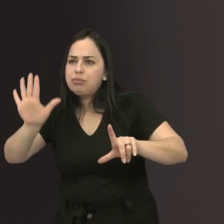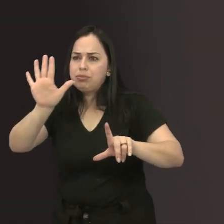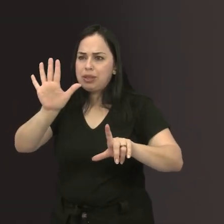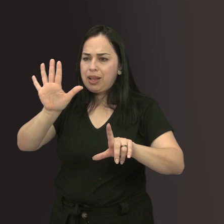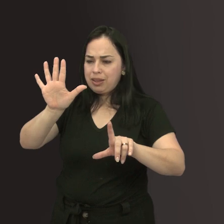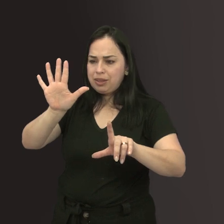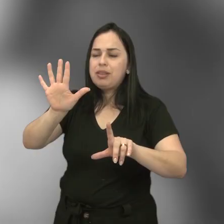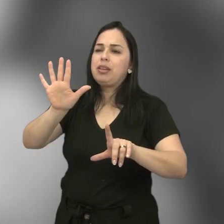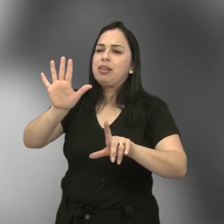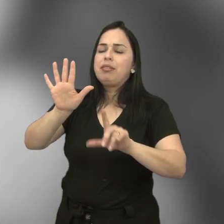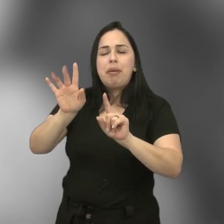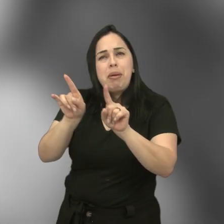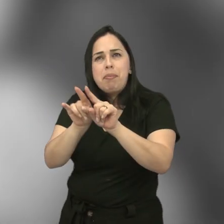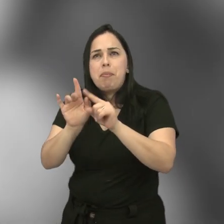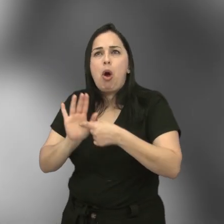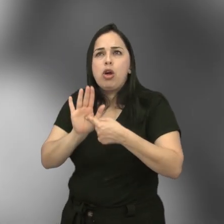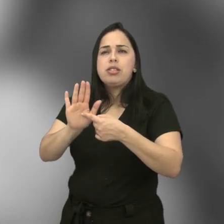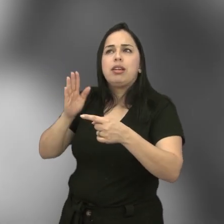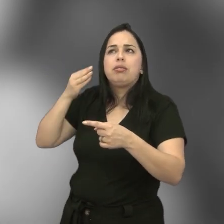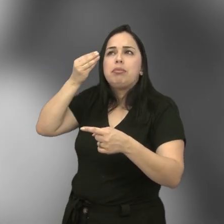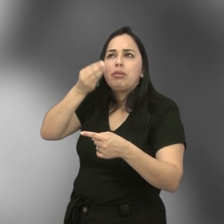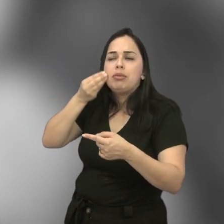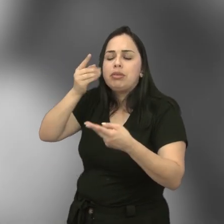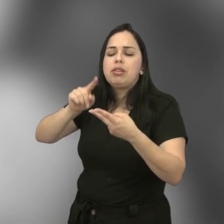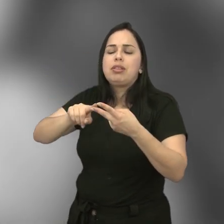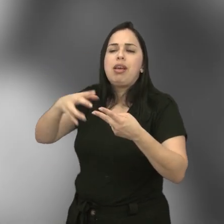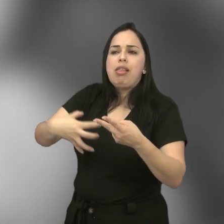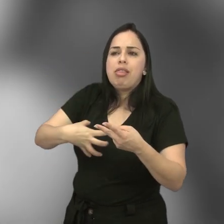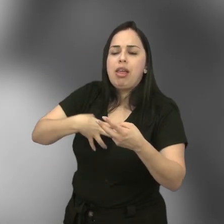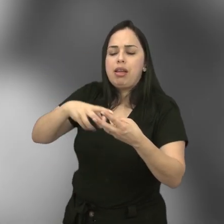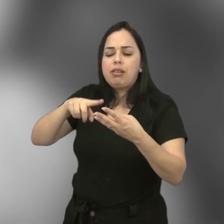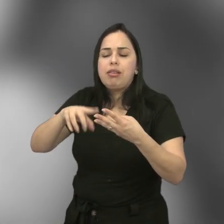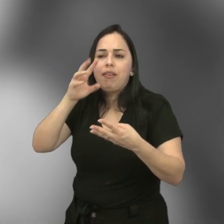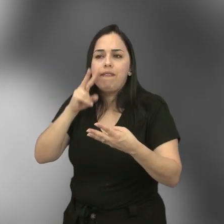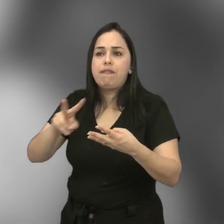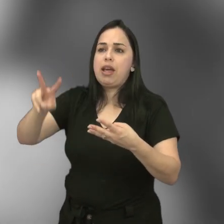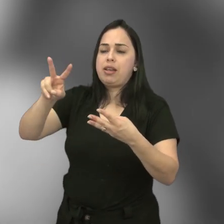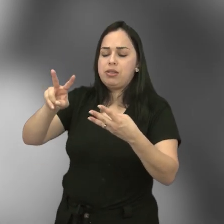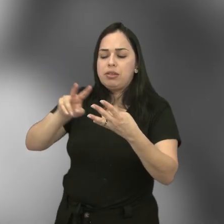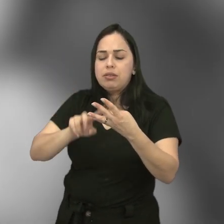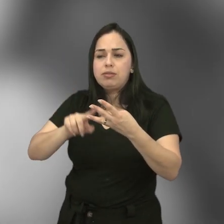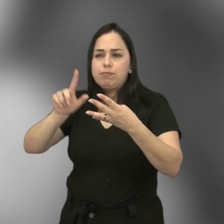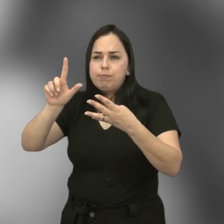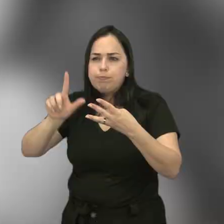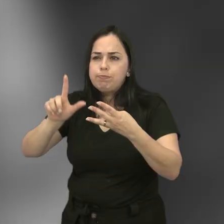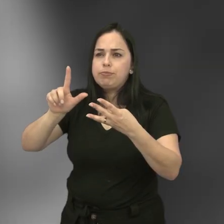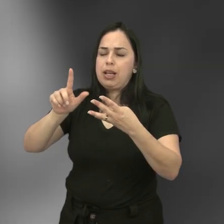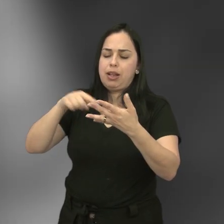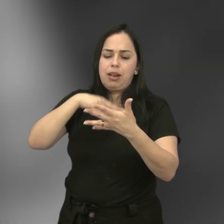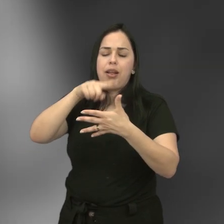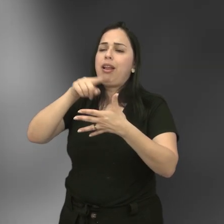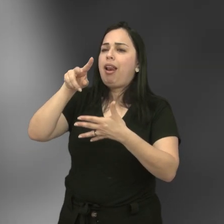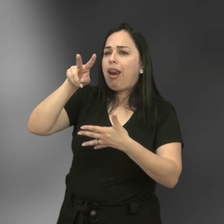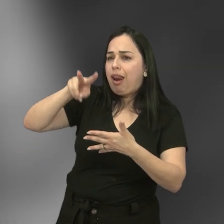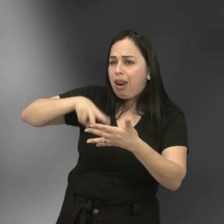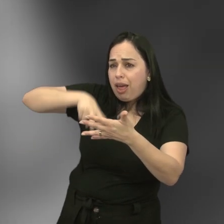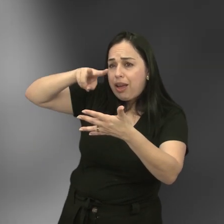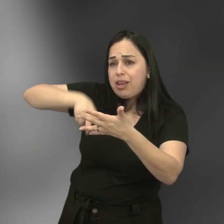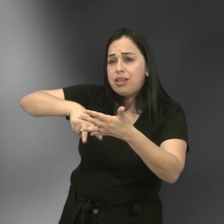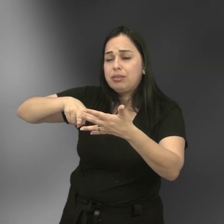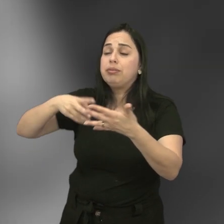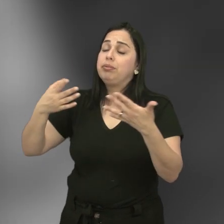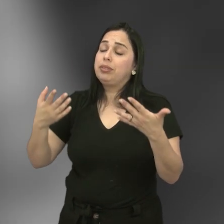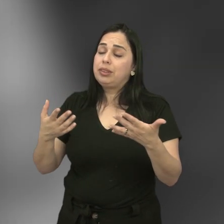recorte, ele tá baseado nas nossas vivências, no que a gente sente, no que a gente vê, né? Sim. No que a gente assiste, no que a gente lê, no que a